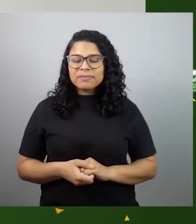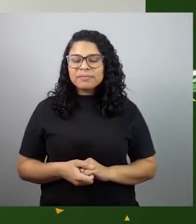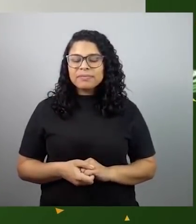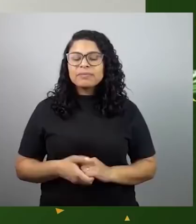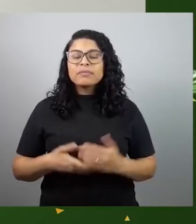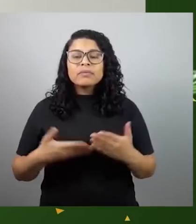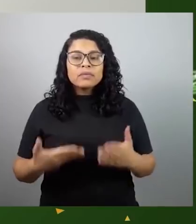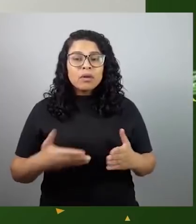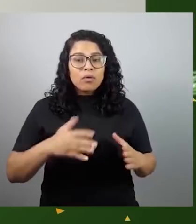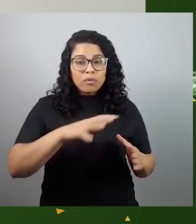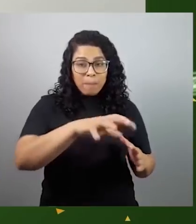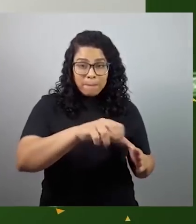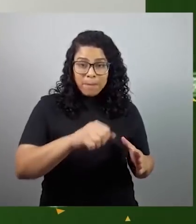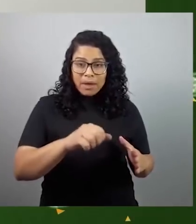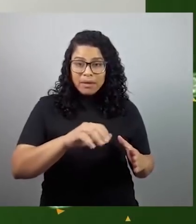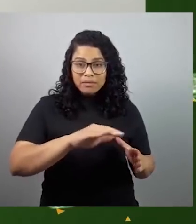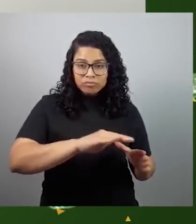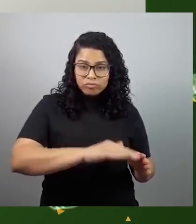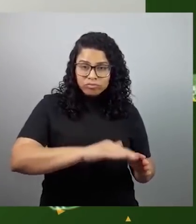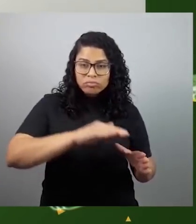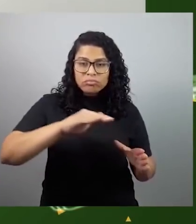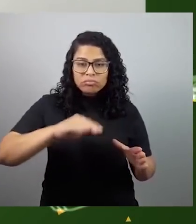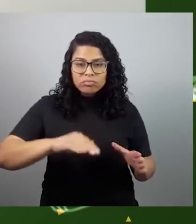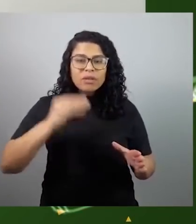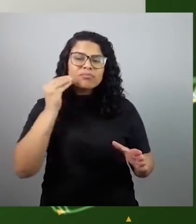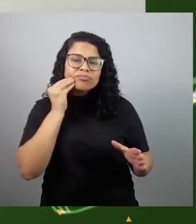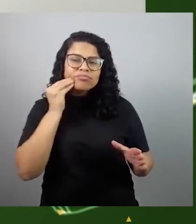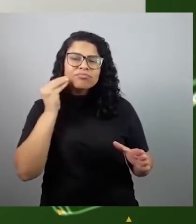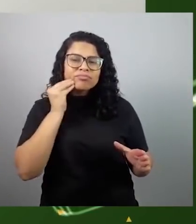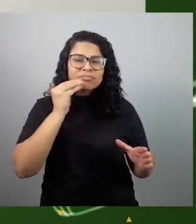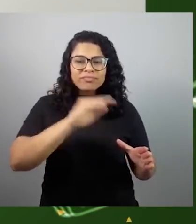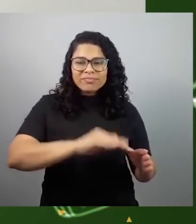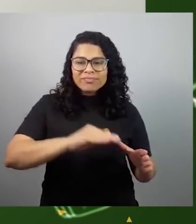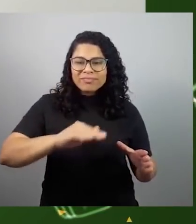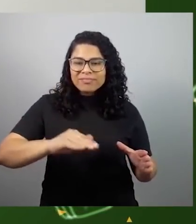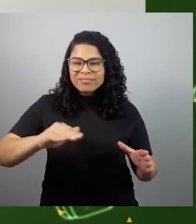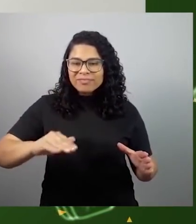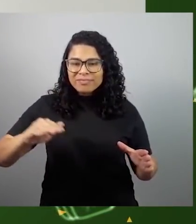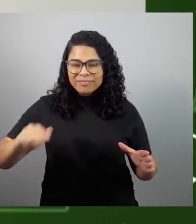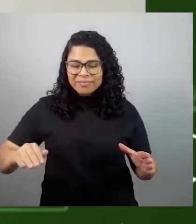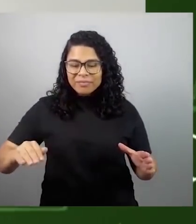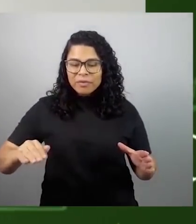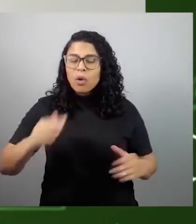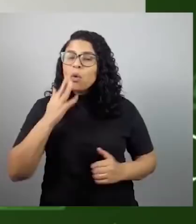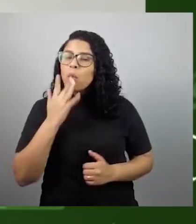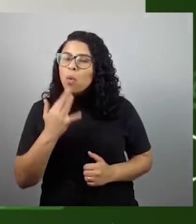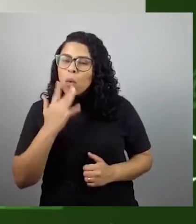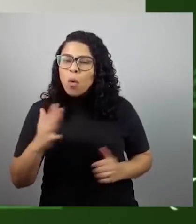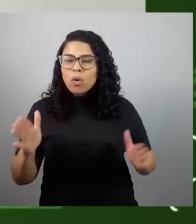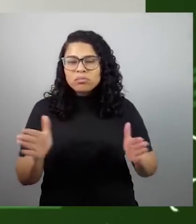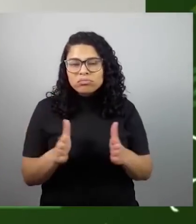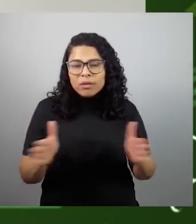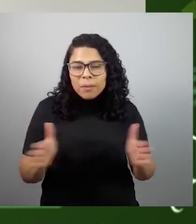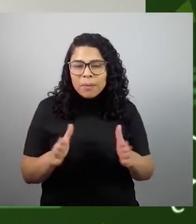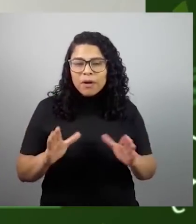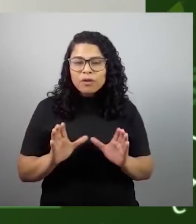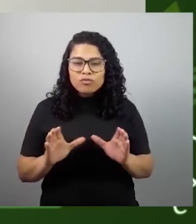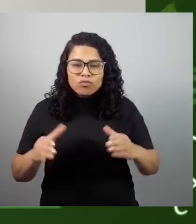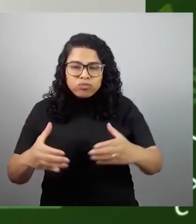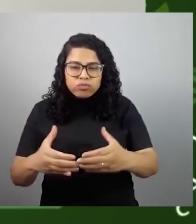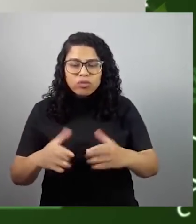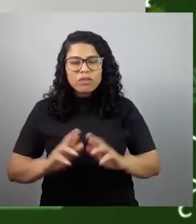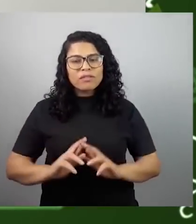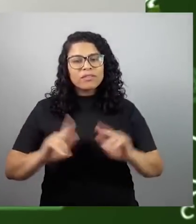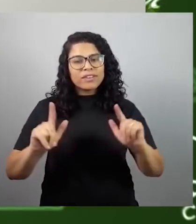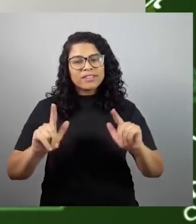Então, aqui ela vai descobrindo tamanhos, formas, cores diferentes,